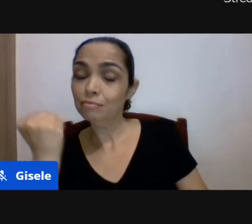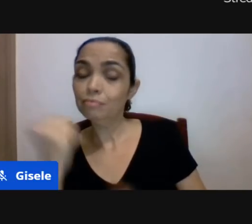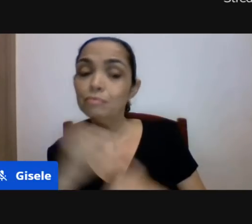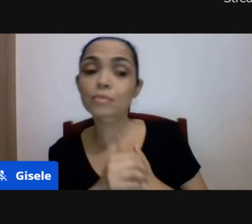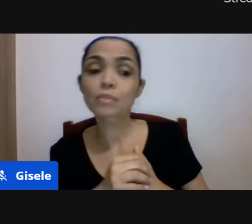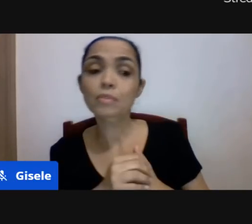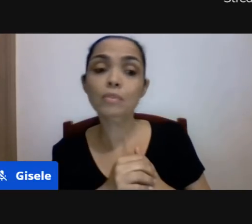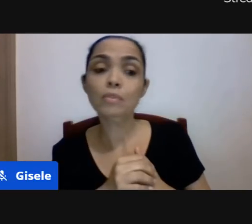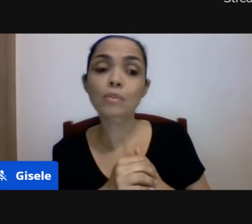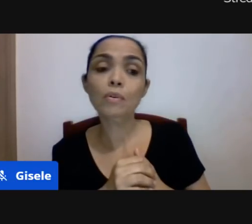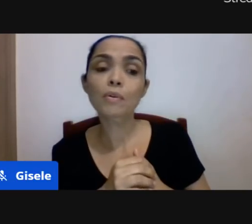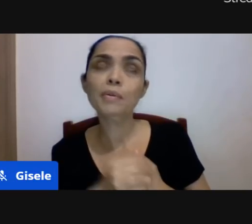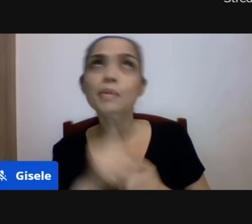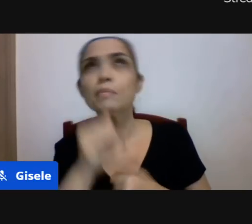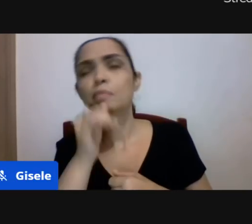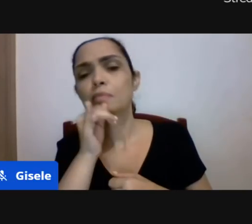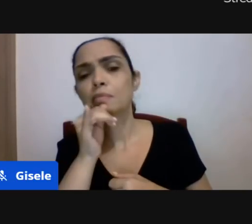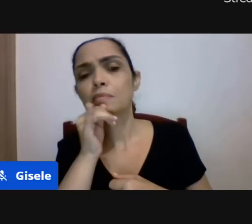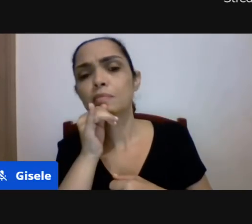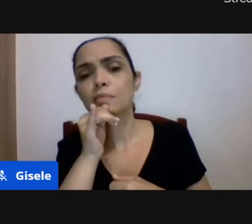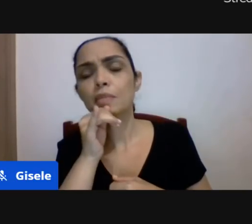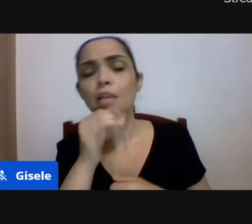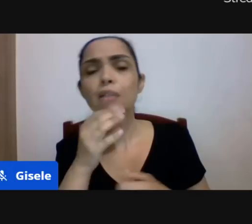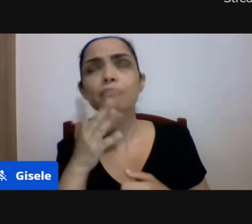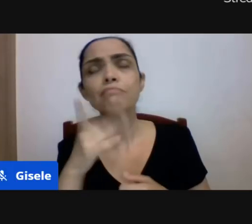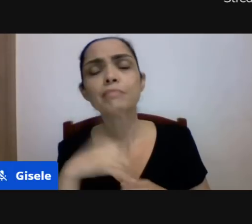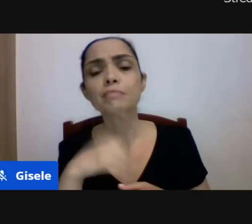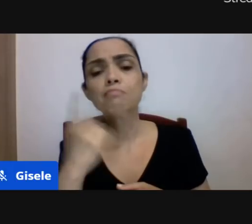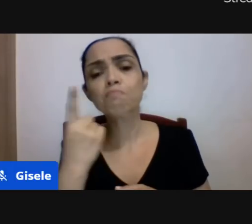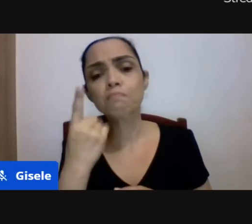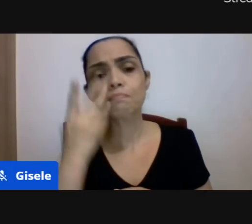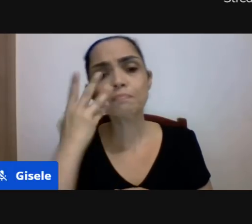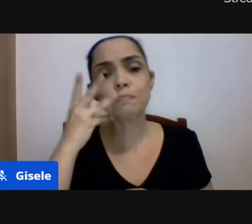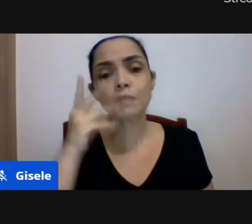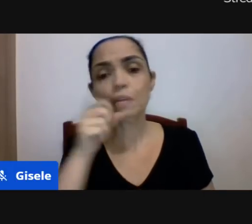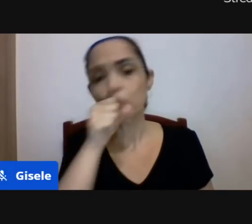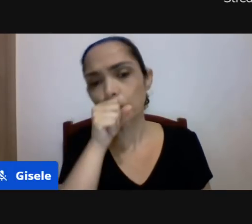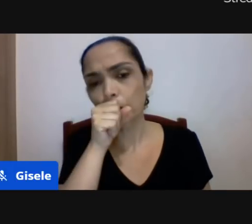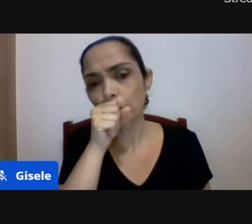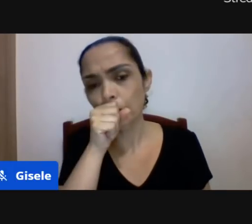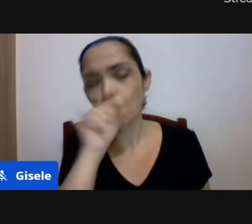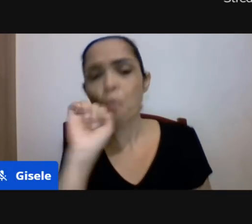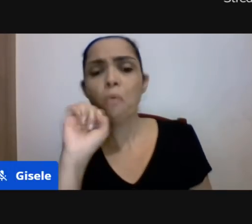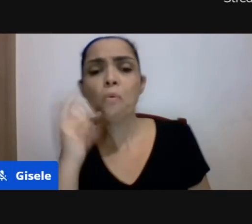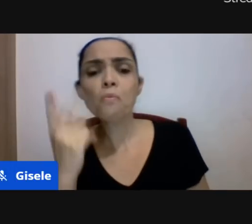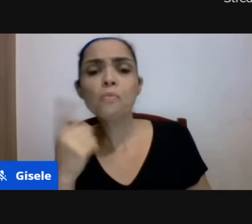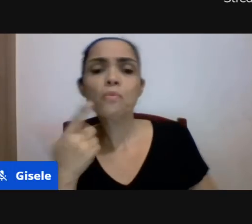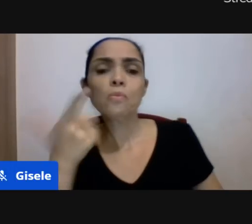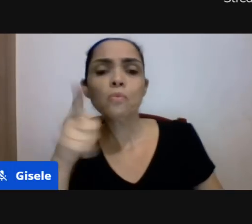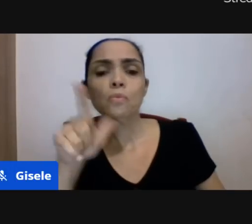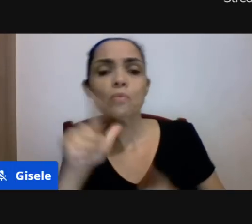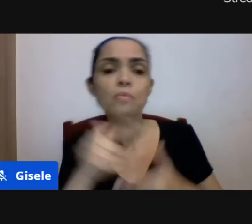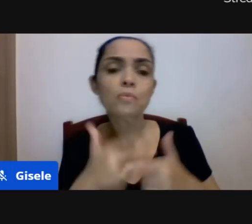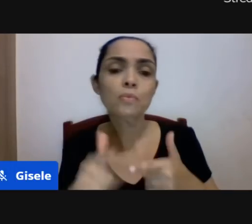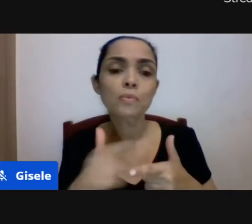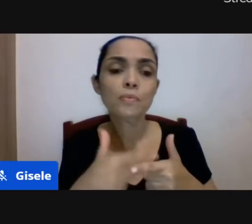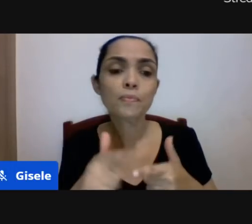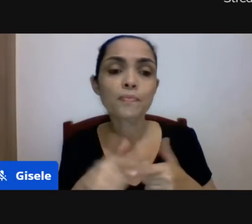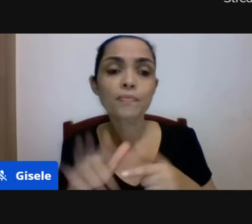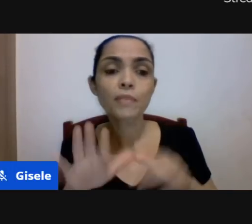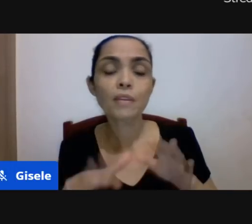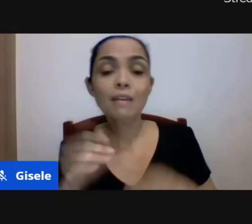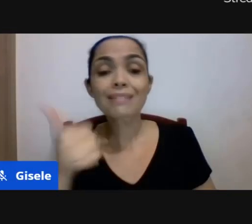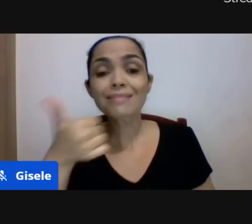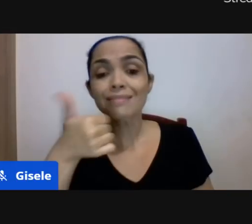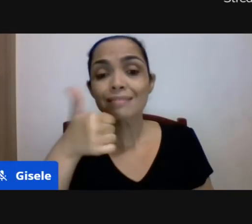período de isolamento? Vamos supor, apareceu uma criança com tosse, né? Na escola, ou com qualquer outro sintoma. Essa criança ela vai ter que ficar 10